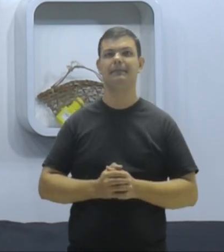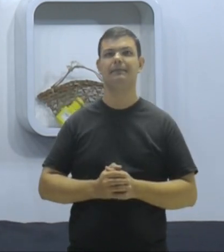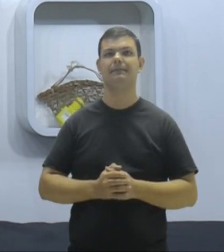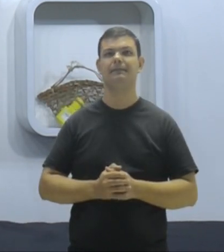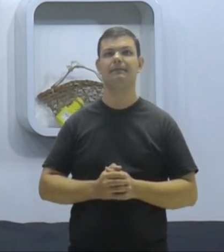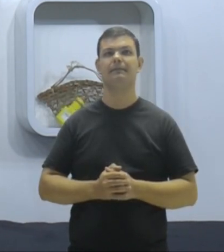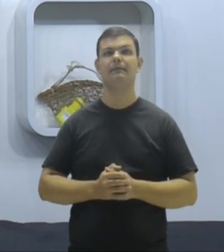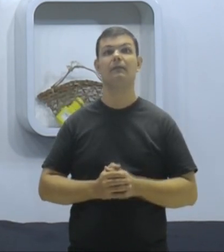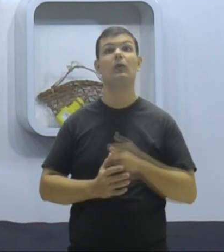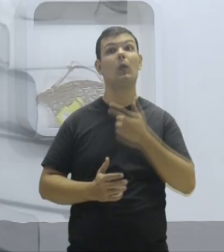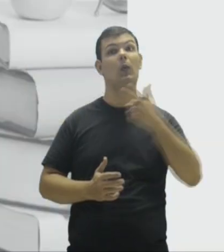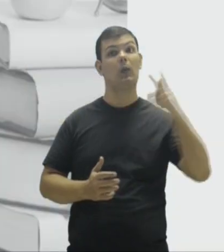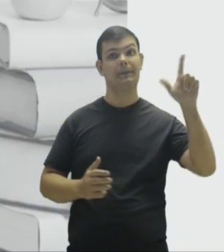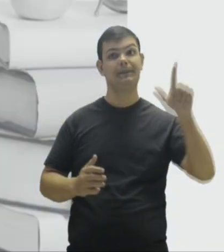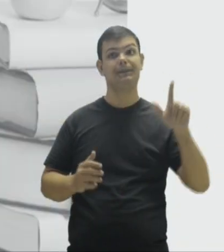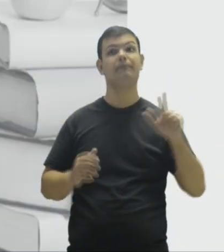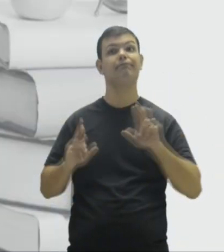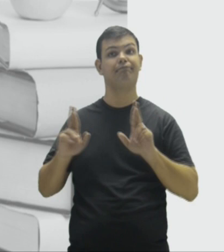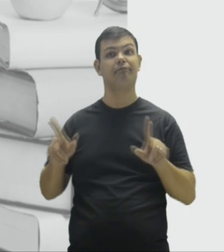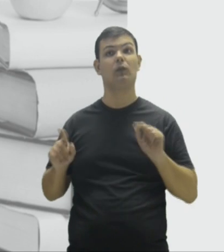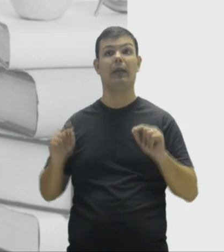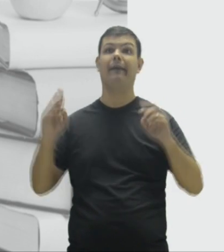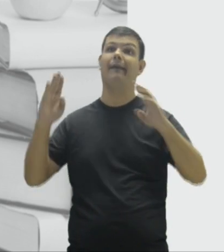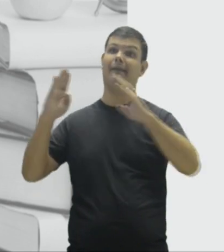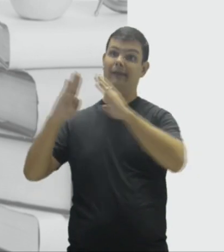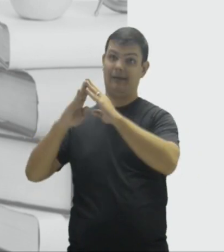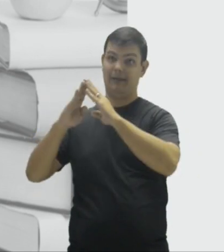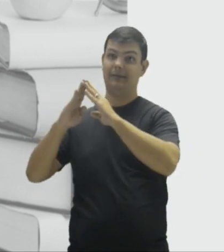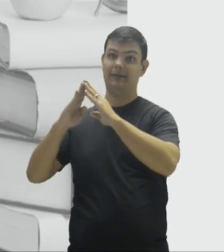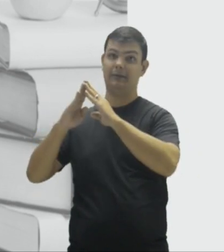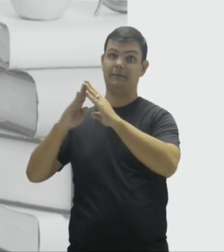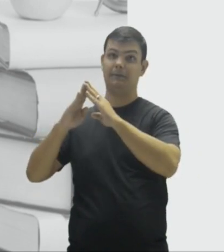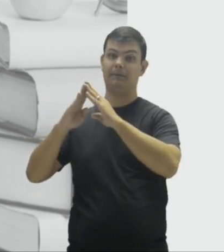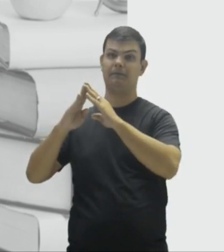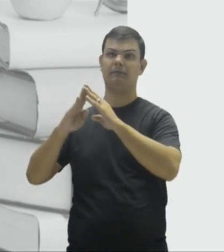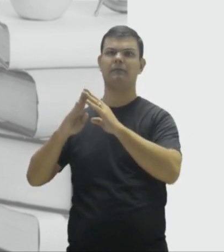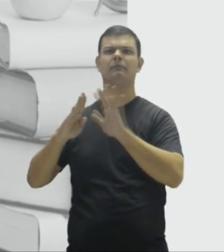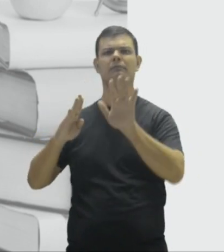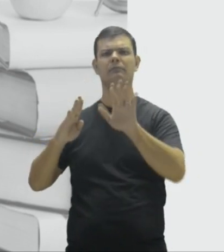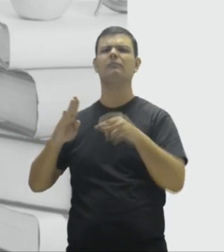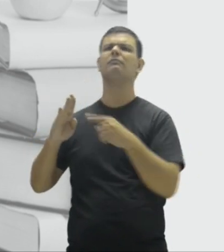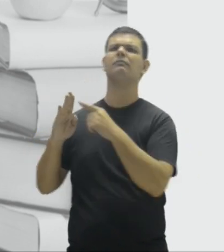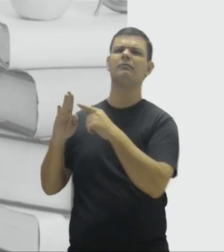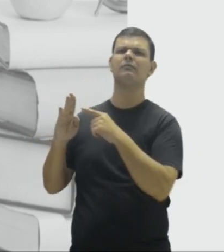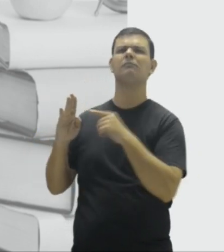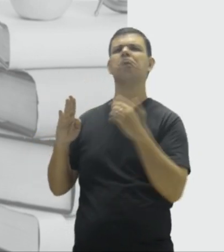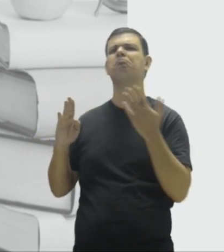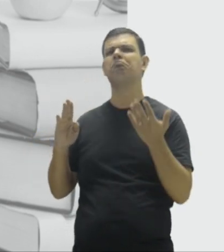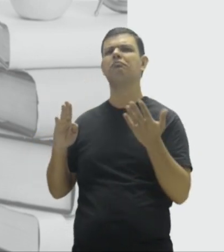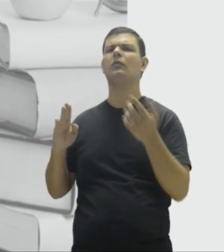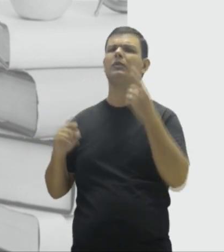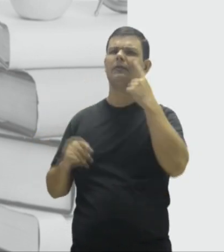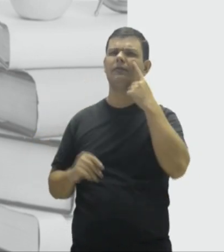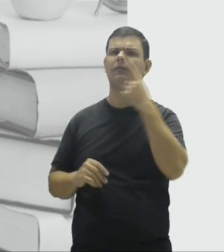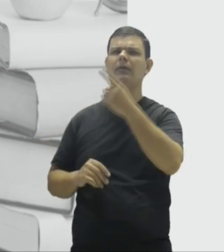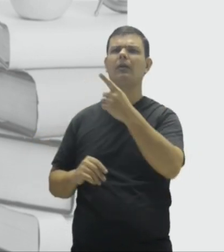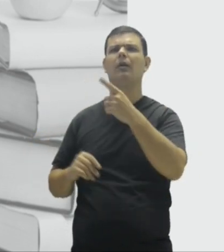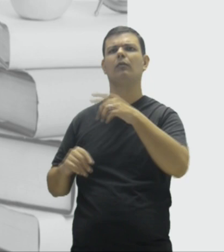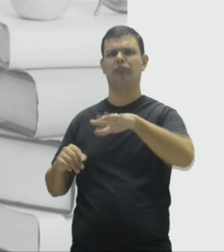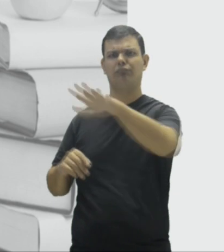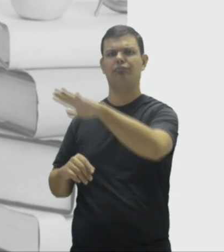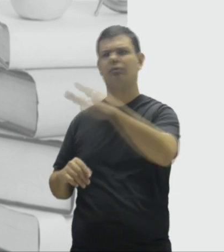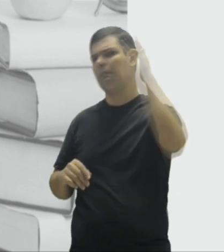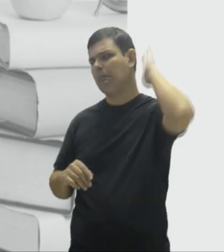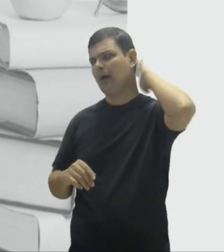lá. Moradias, bom, com relação às moradias, se você aqui em Belém for num bairro